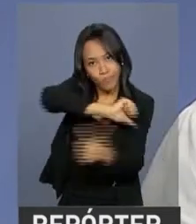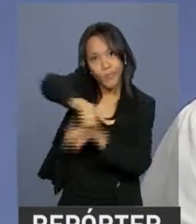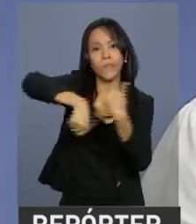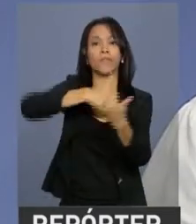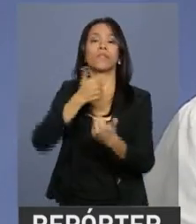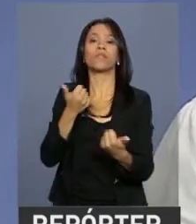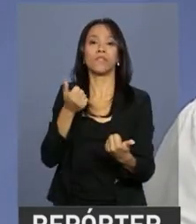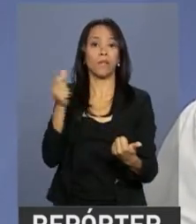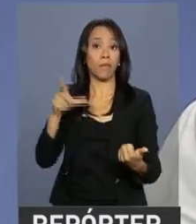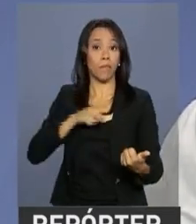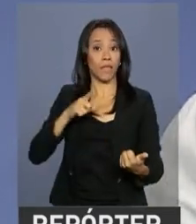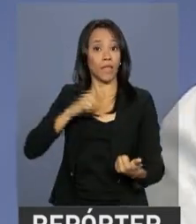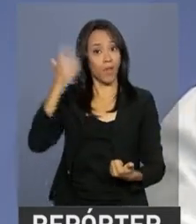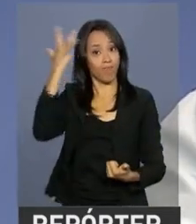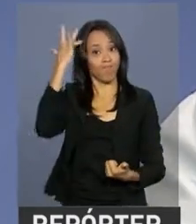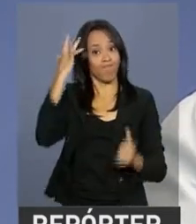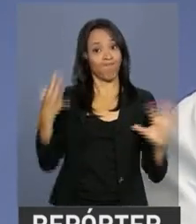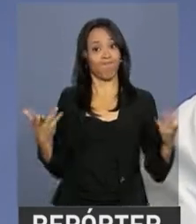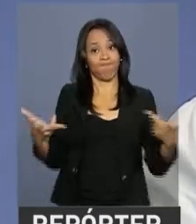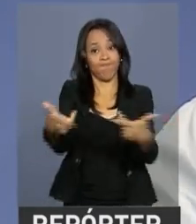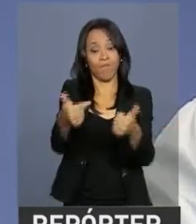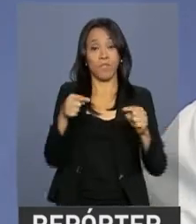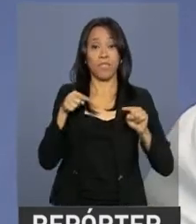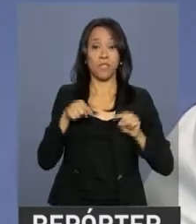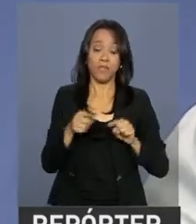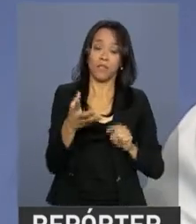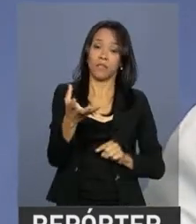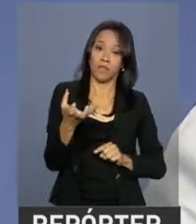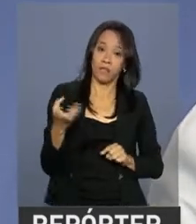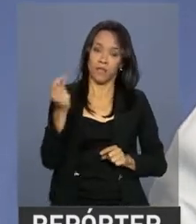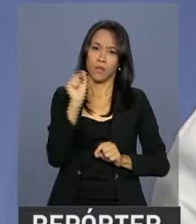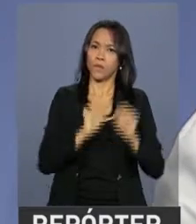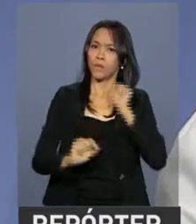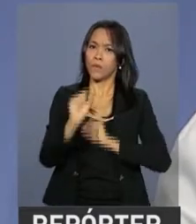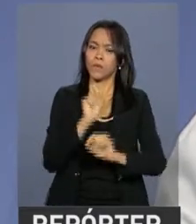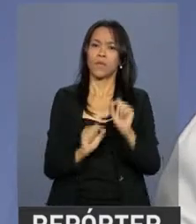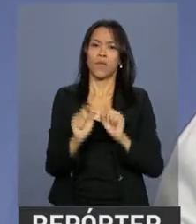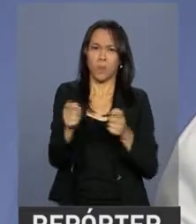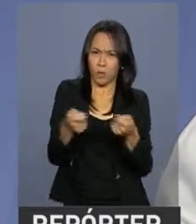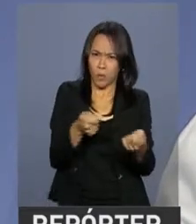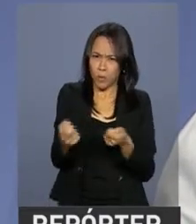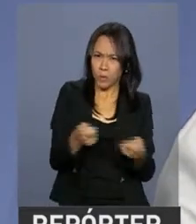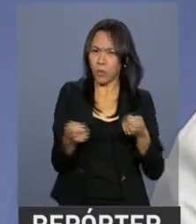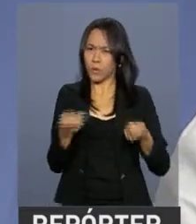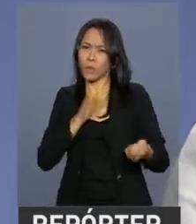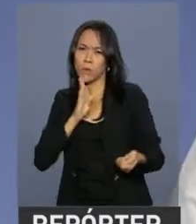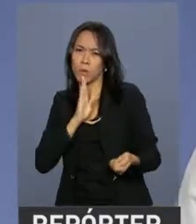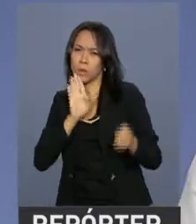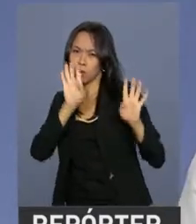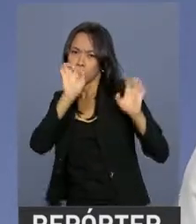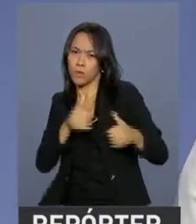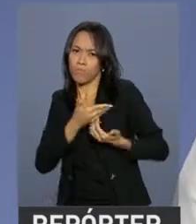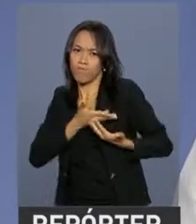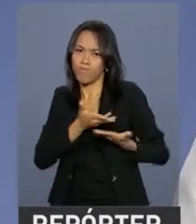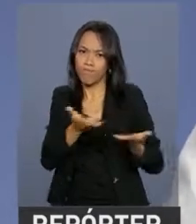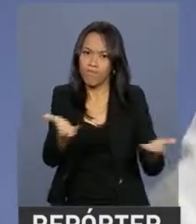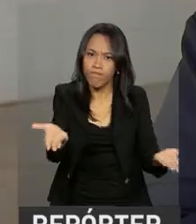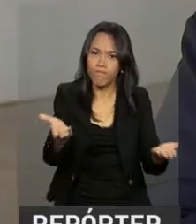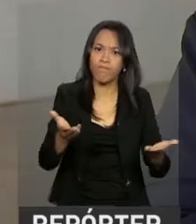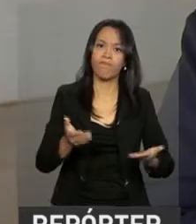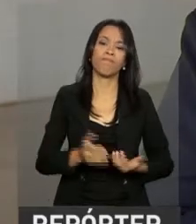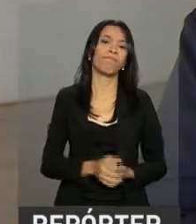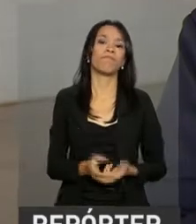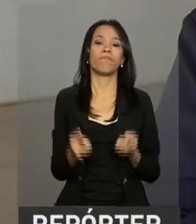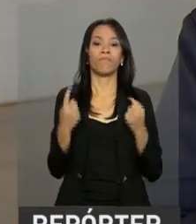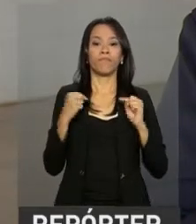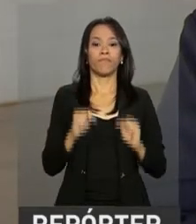mais eficiência e isso também requer um controle muito mais sofisticado encontrou muito mais sofisticado